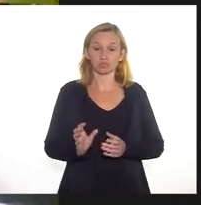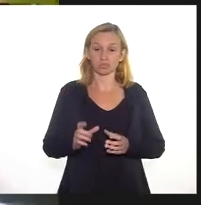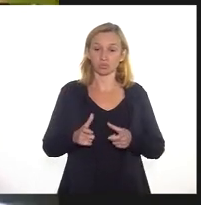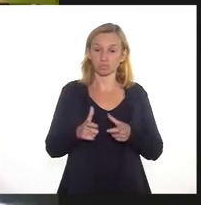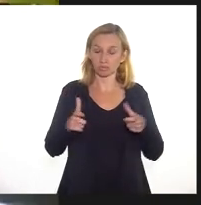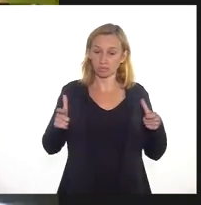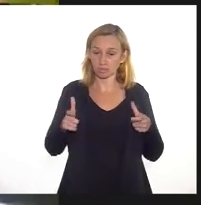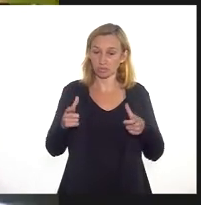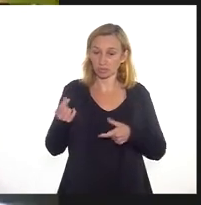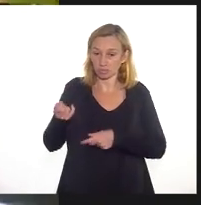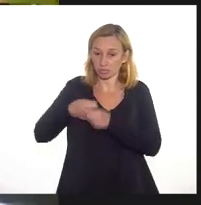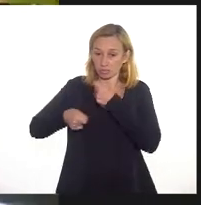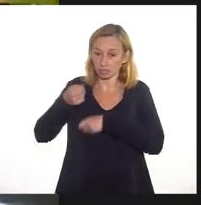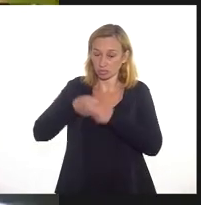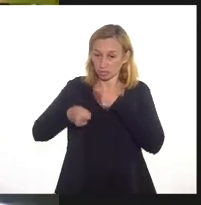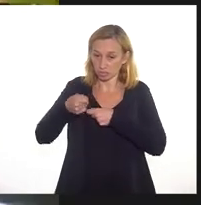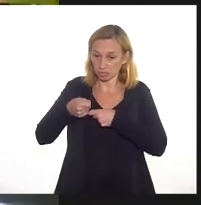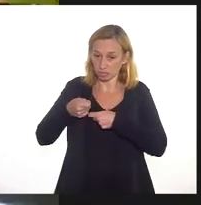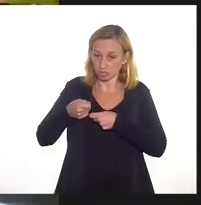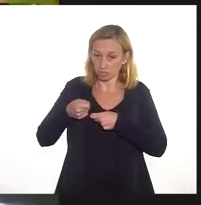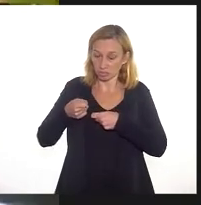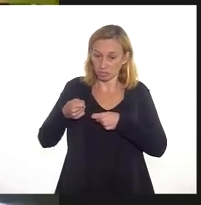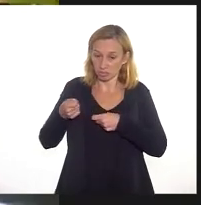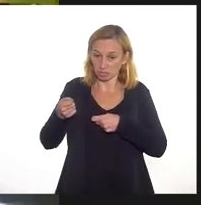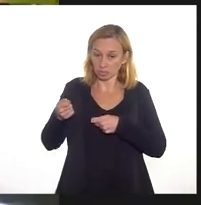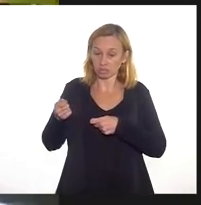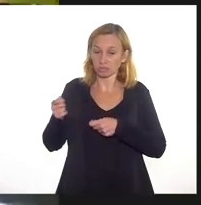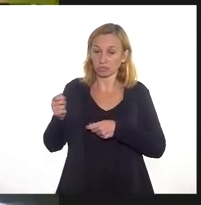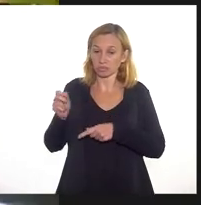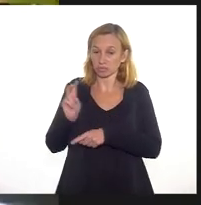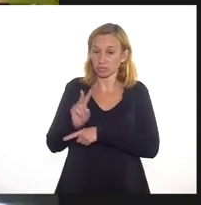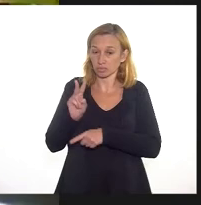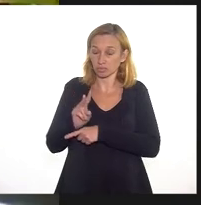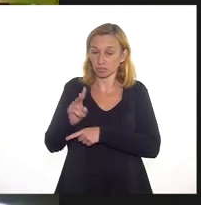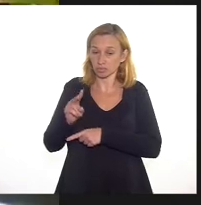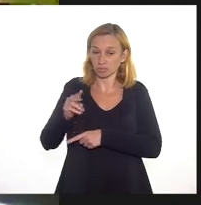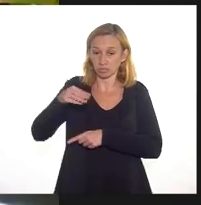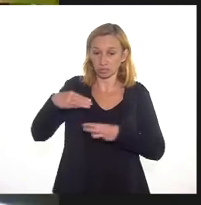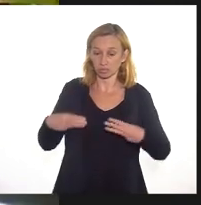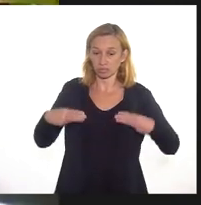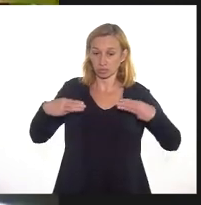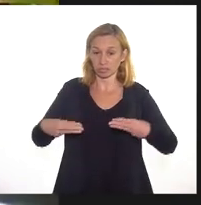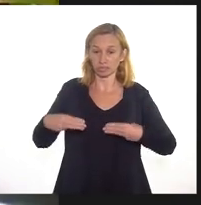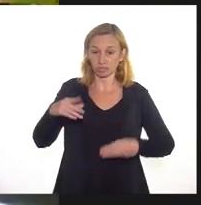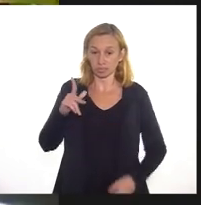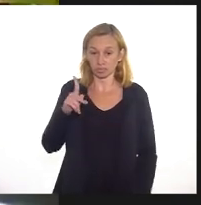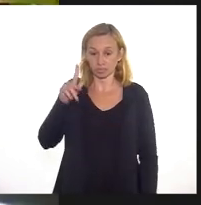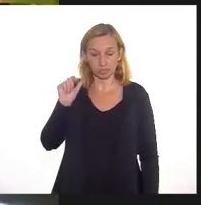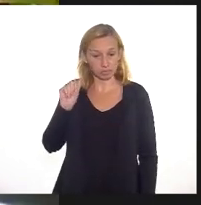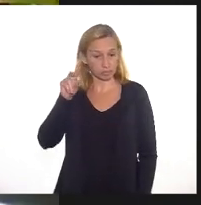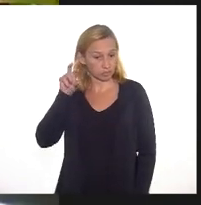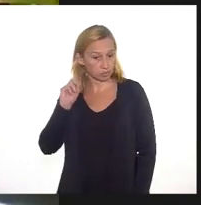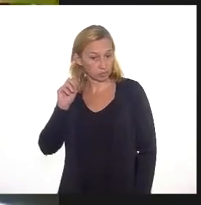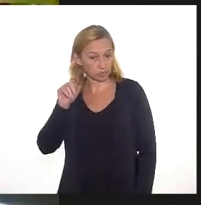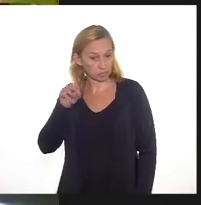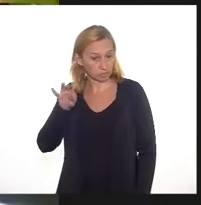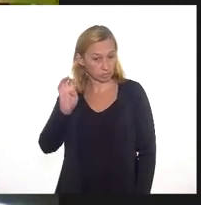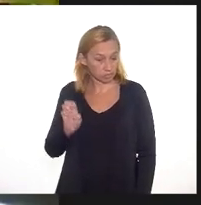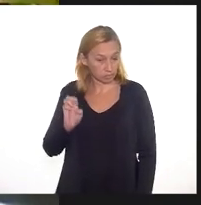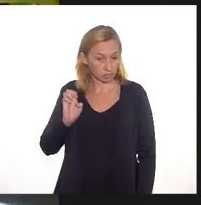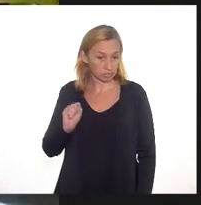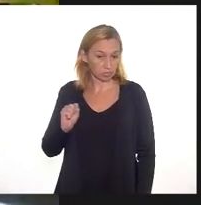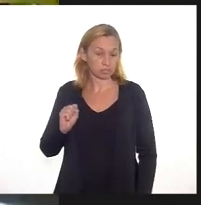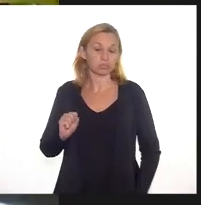conglomerados econômicos defendidos aí pelo senhor ministro Paulo Guedes, que trazia ali